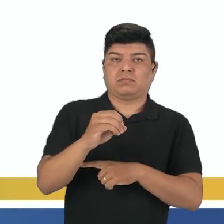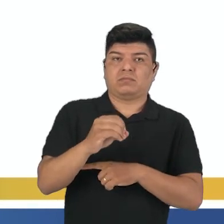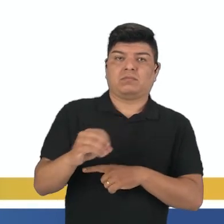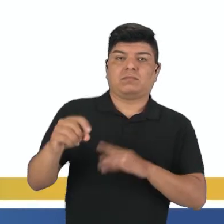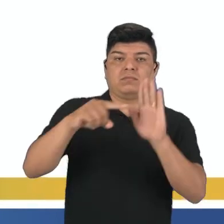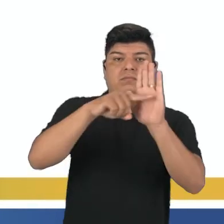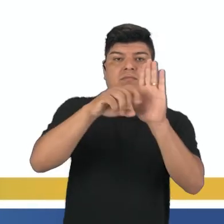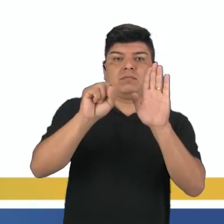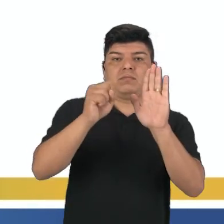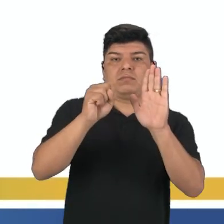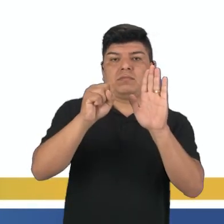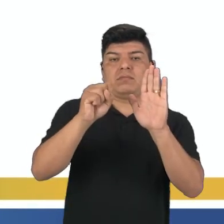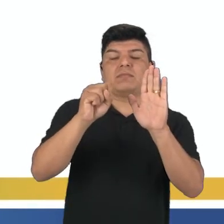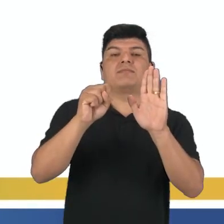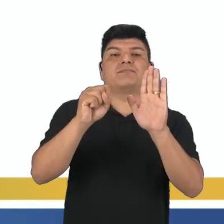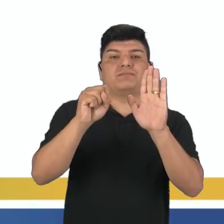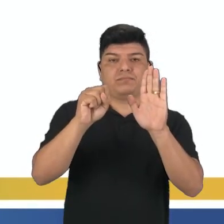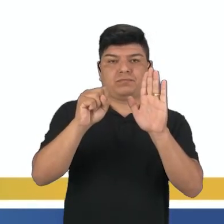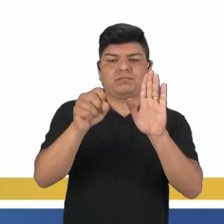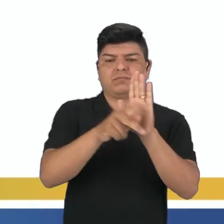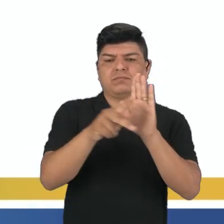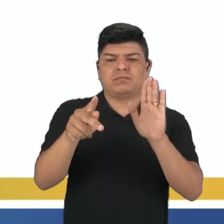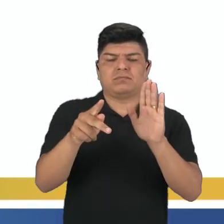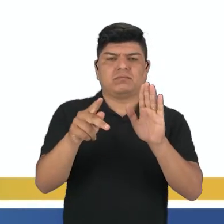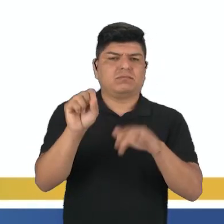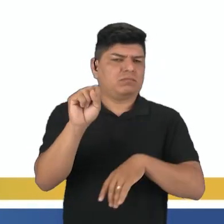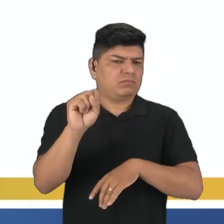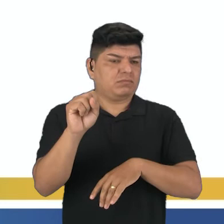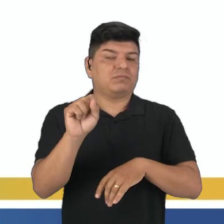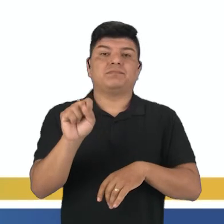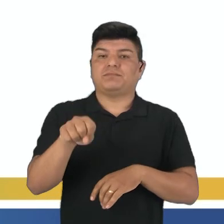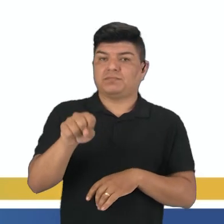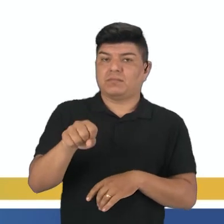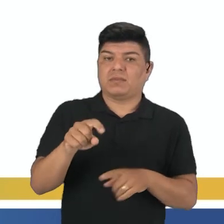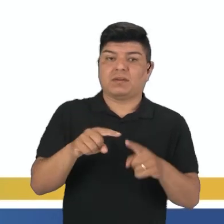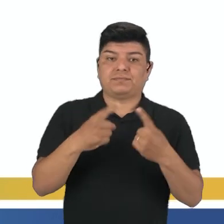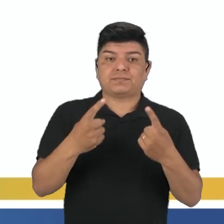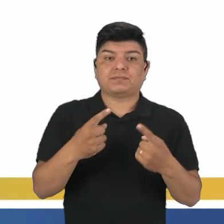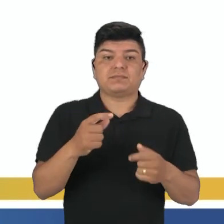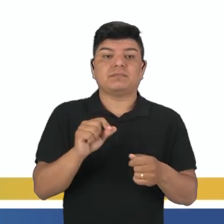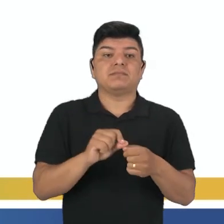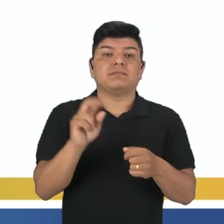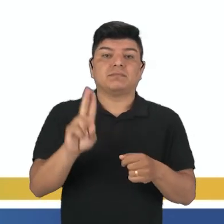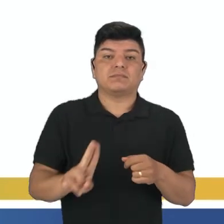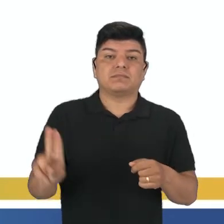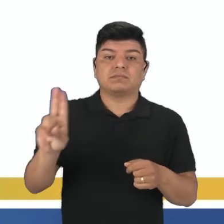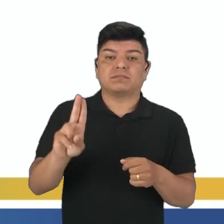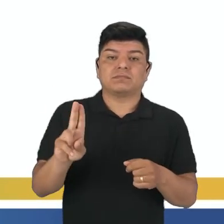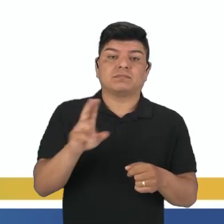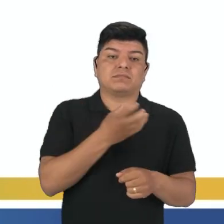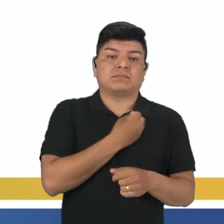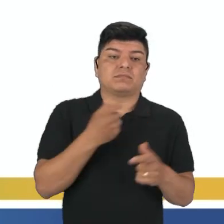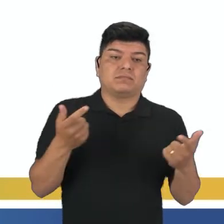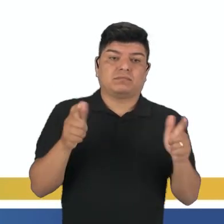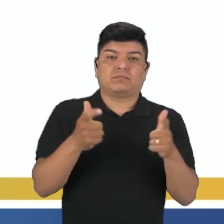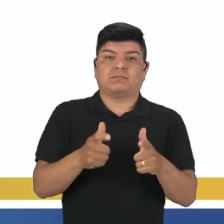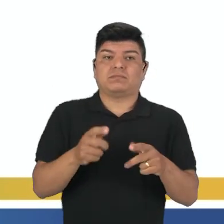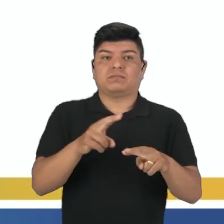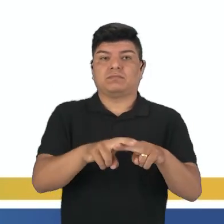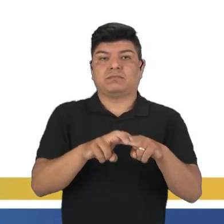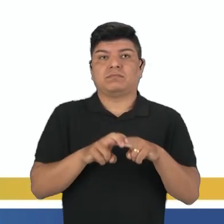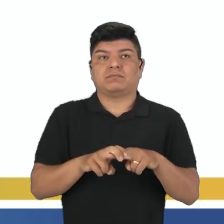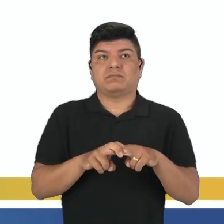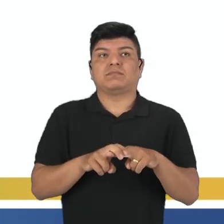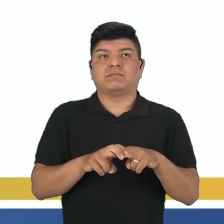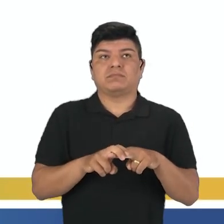por 10 elevado a menos 8. Professor, mas deu 8? Sim, mas nós estamos trabalhando com números pequenos e,